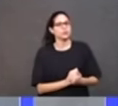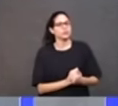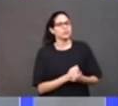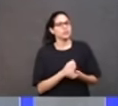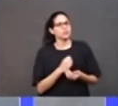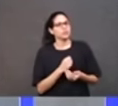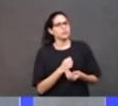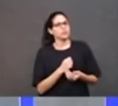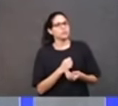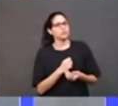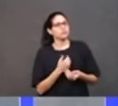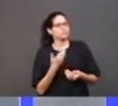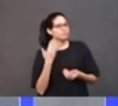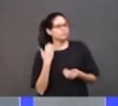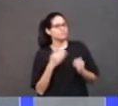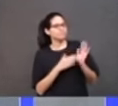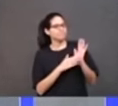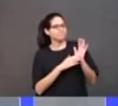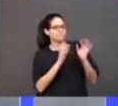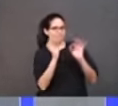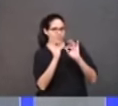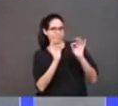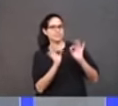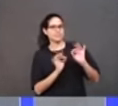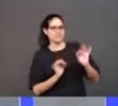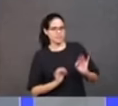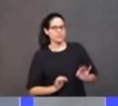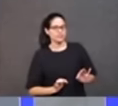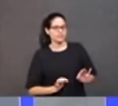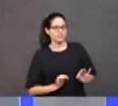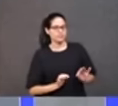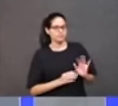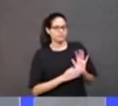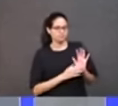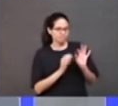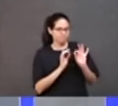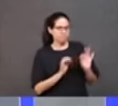quando a gente, né, a gente apresentou essa proposta, uma